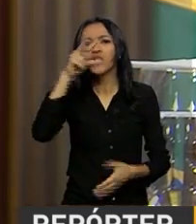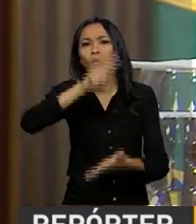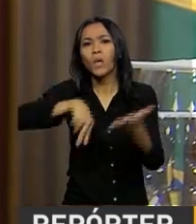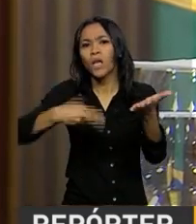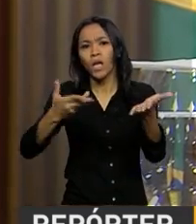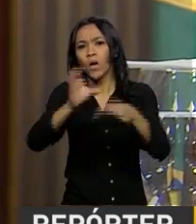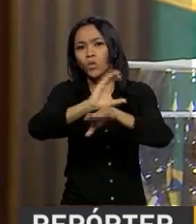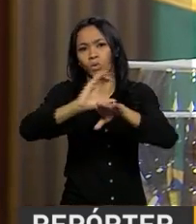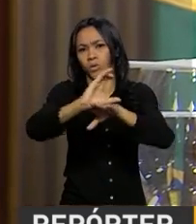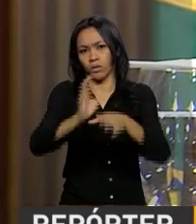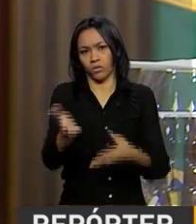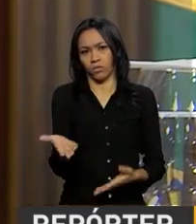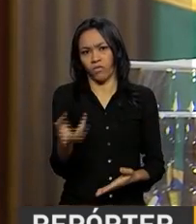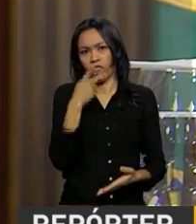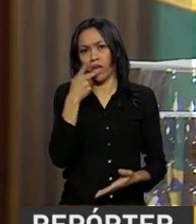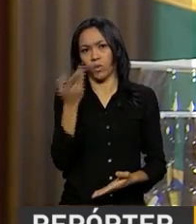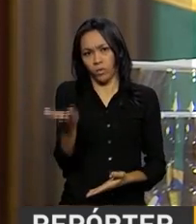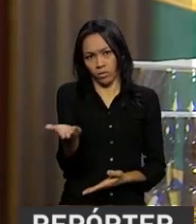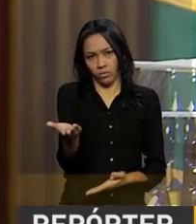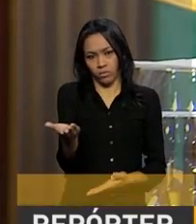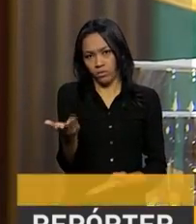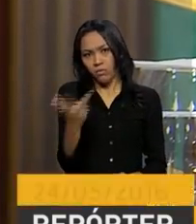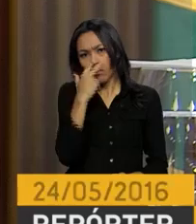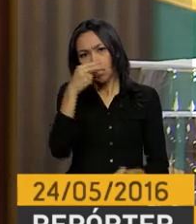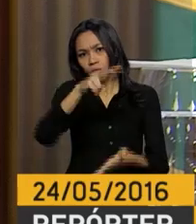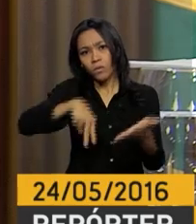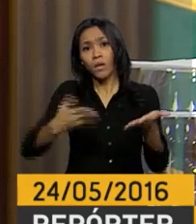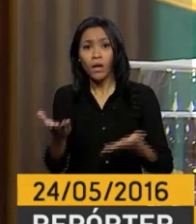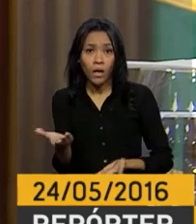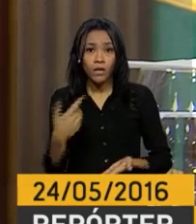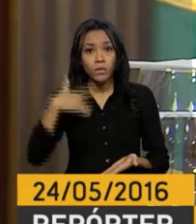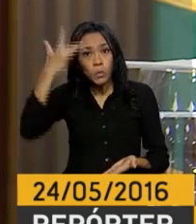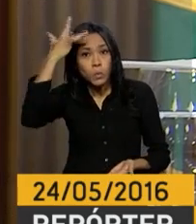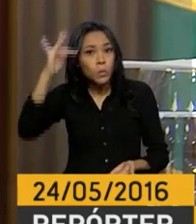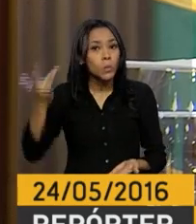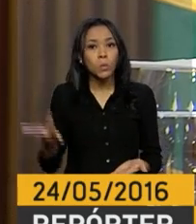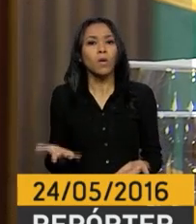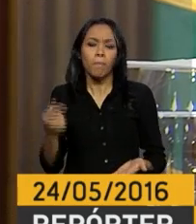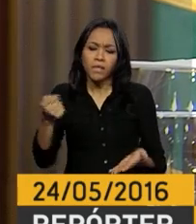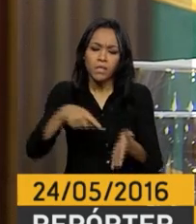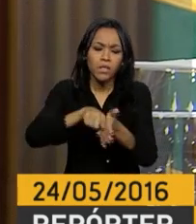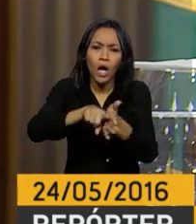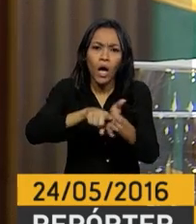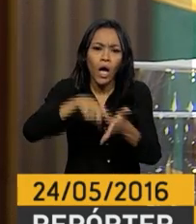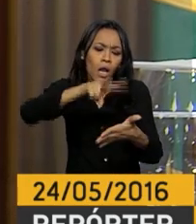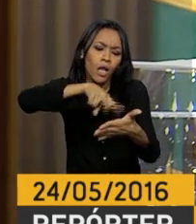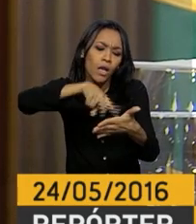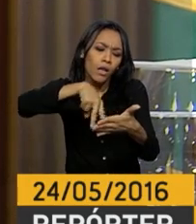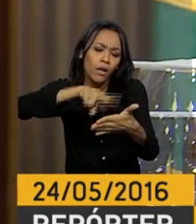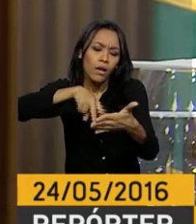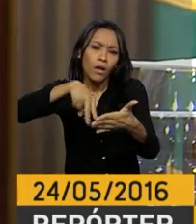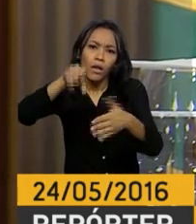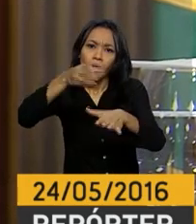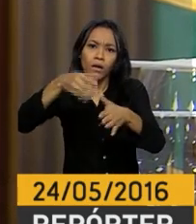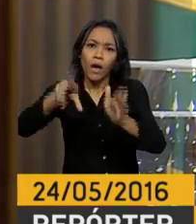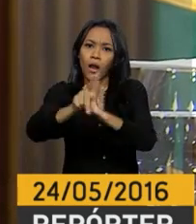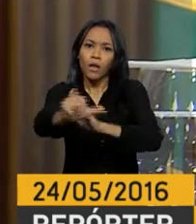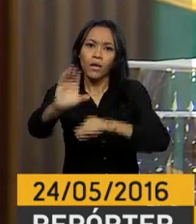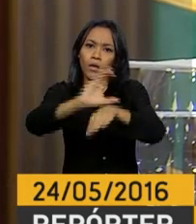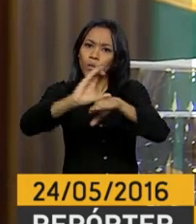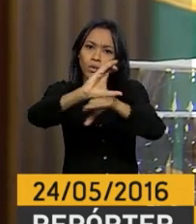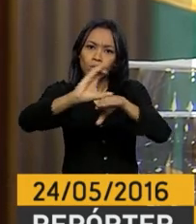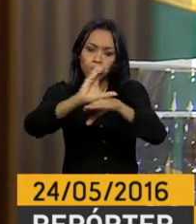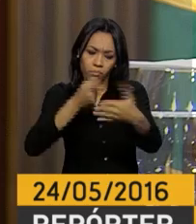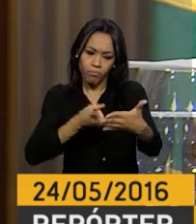Constituição. Que bastaria, não é preciso interpretação sistêmica do texto constitucional, basta examinar a literalidade do texto para